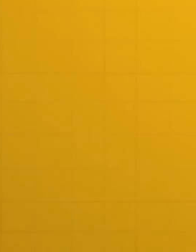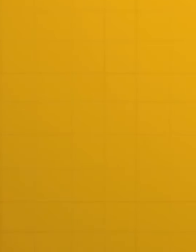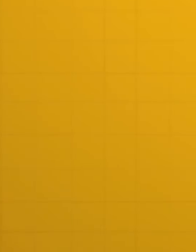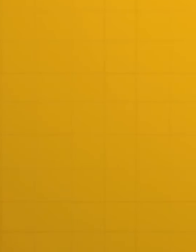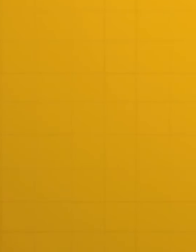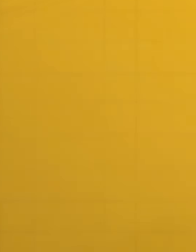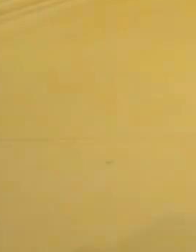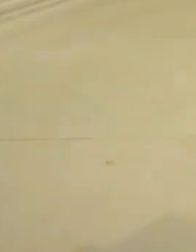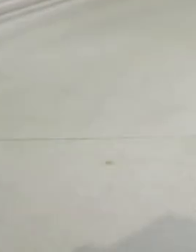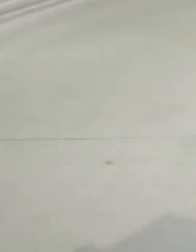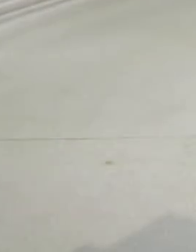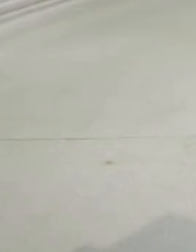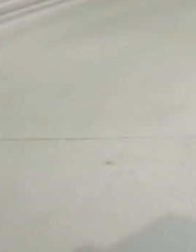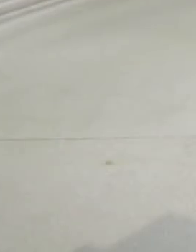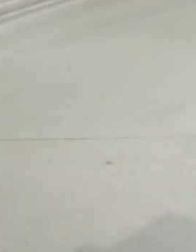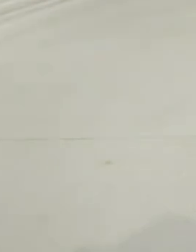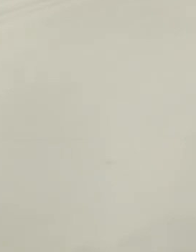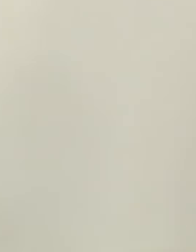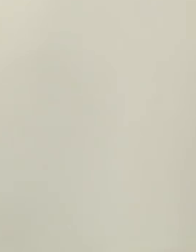aí